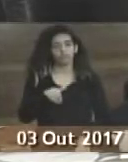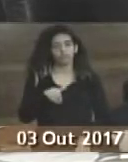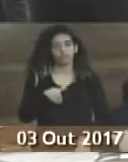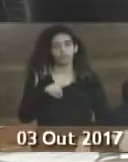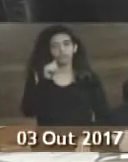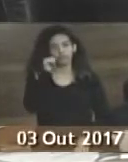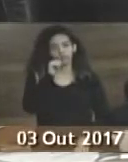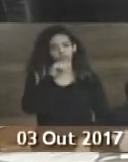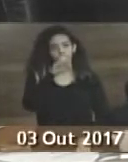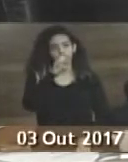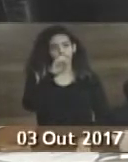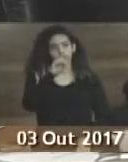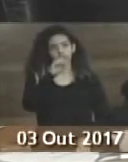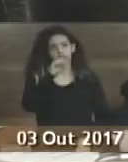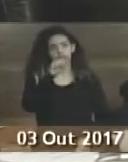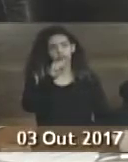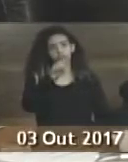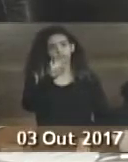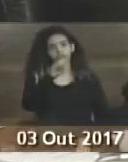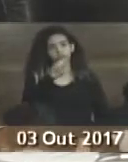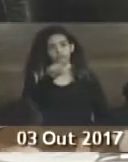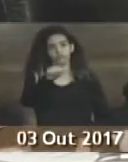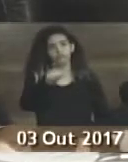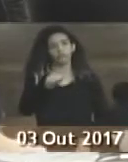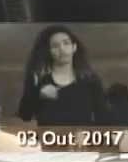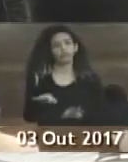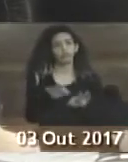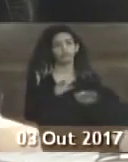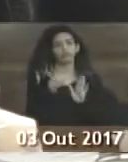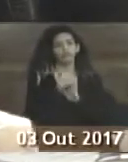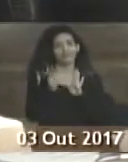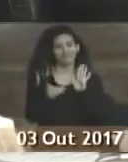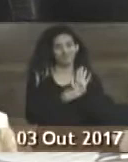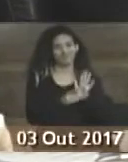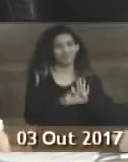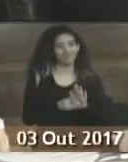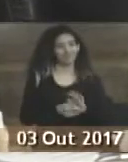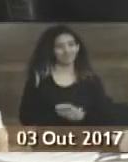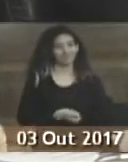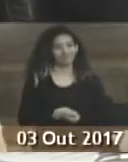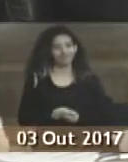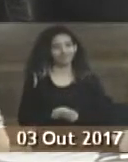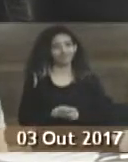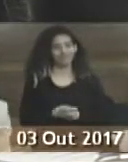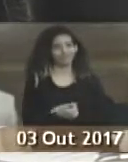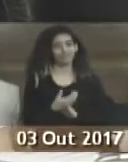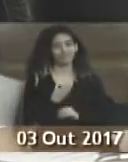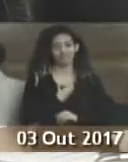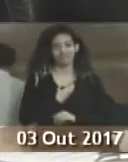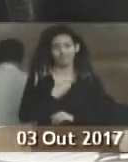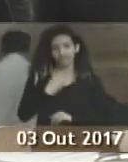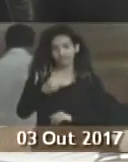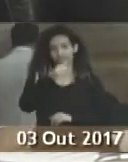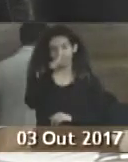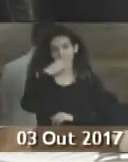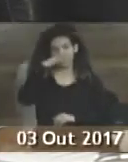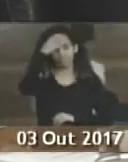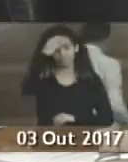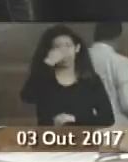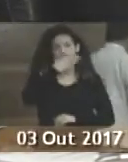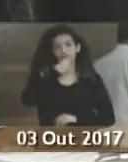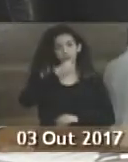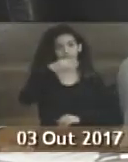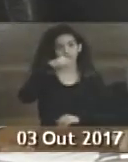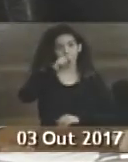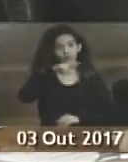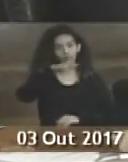ilustríssima senhora Estela Magali Salomão Correia. Projeto de decreto legislativo número 32/17, concedendo a medalha do mérito Brasil dos Reis ao ilustríssimo senhor Mário